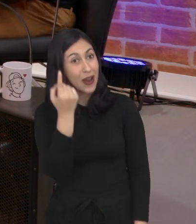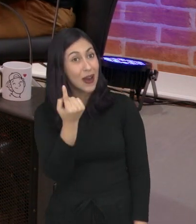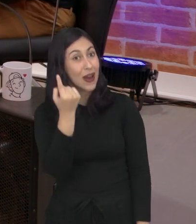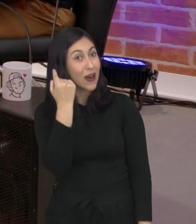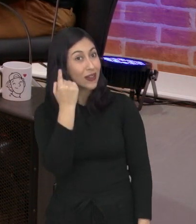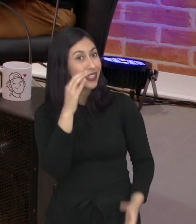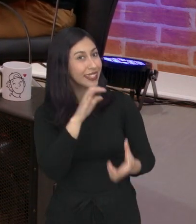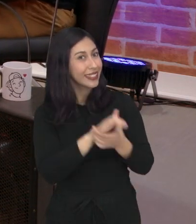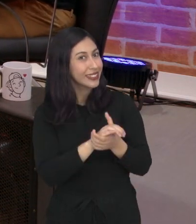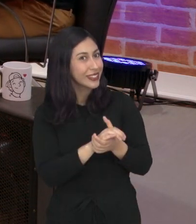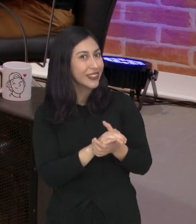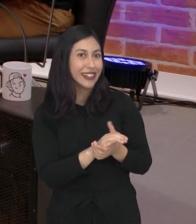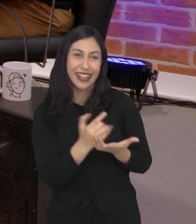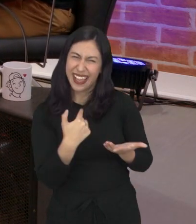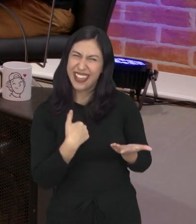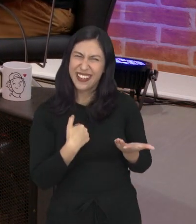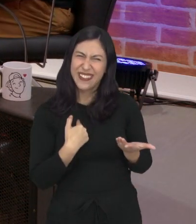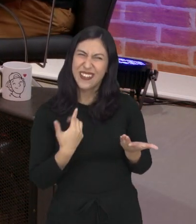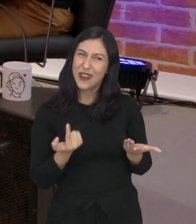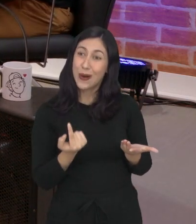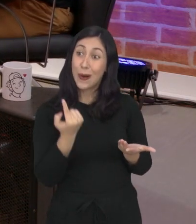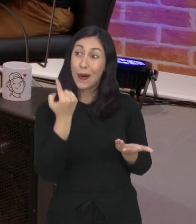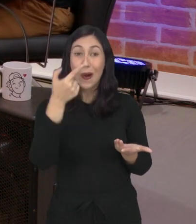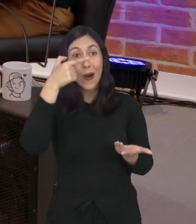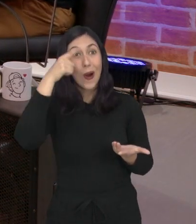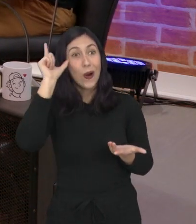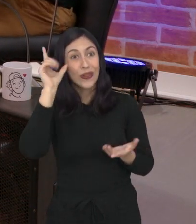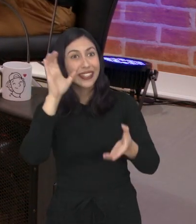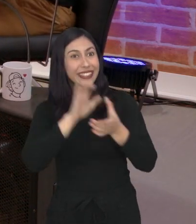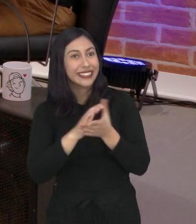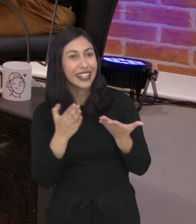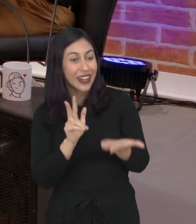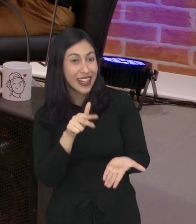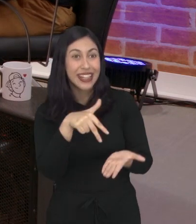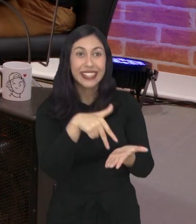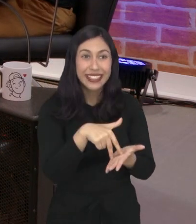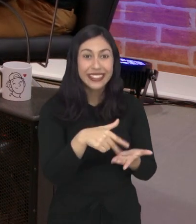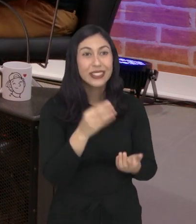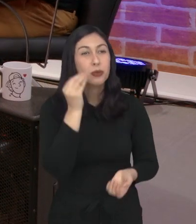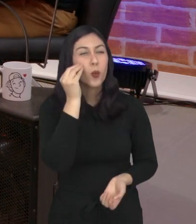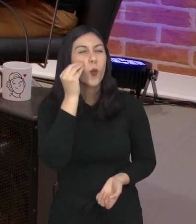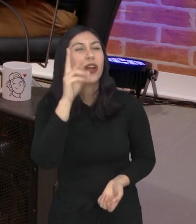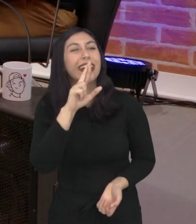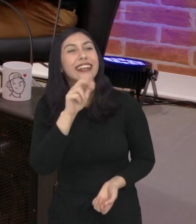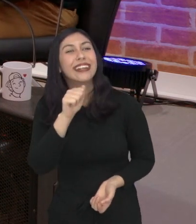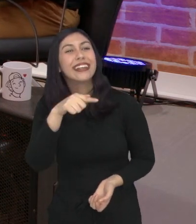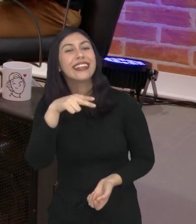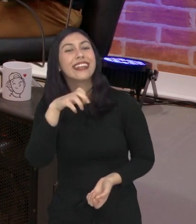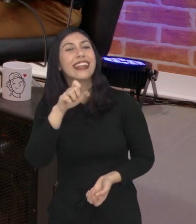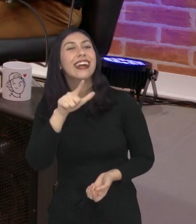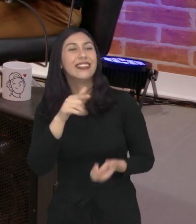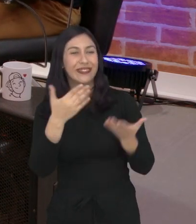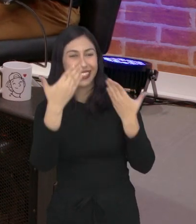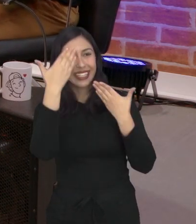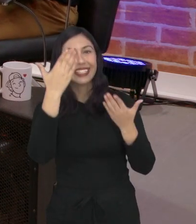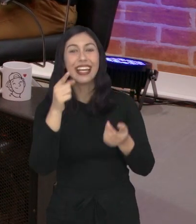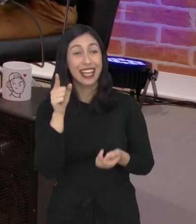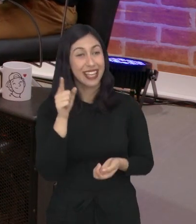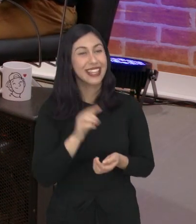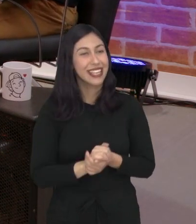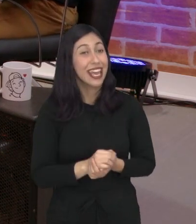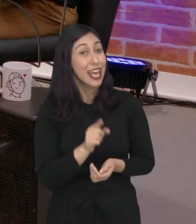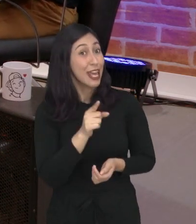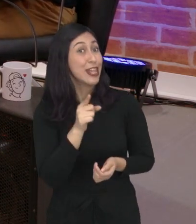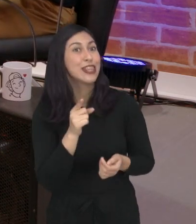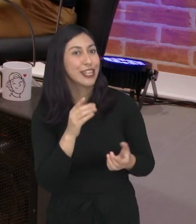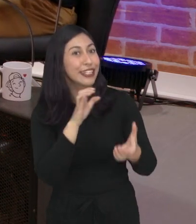de lua de mel, mas tá dando essa exclusiva pra nós. Saí do casamento, corri pra cá, gravei o programa. Um beijo, Raquel, você é um amor, viu? Obrigado por liberar o Paulinho aí. Ela de